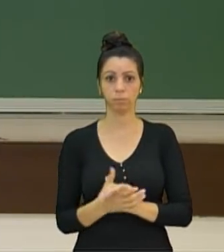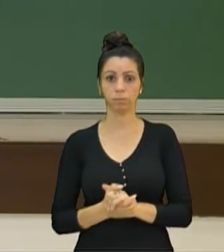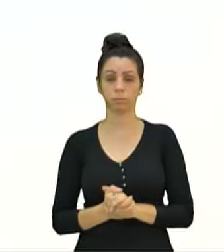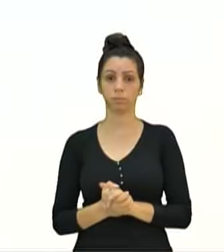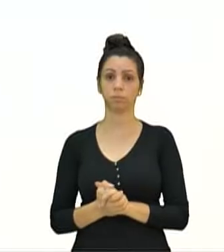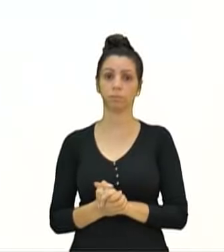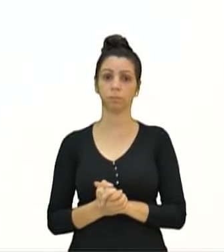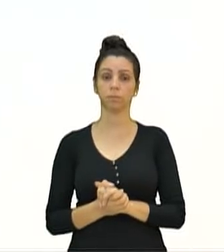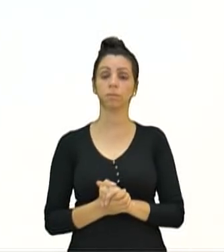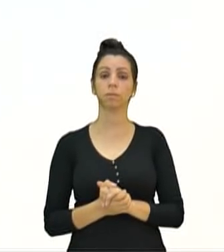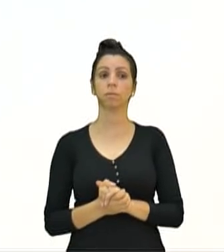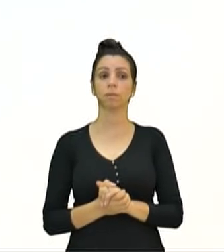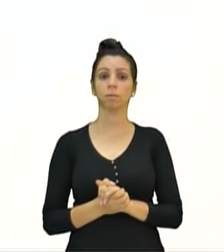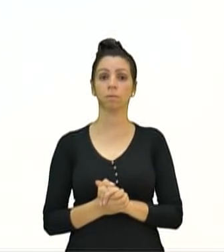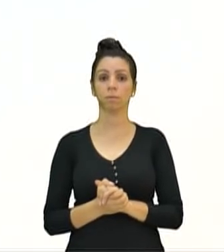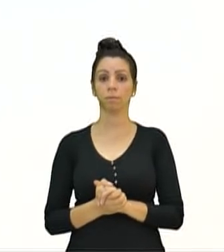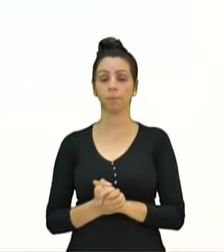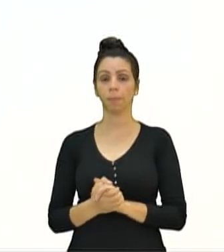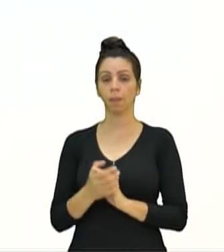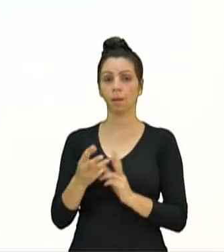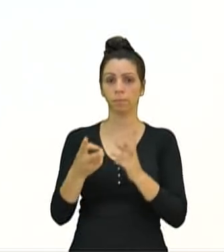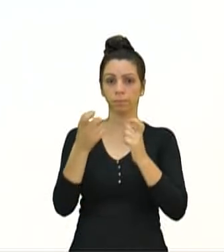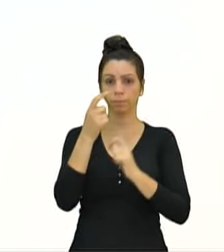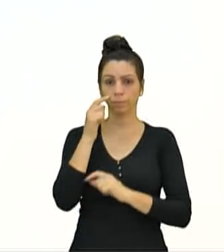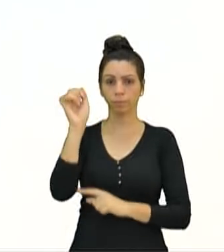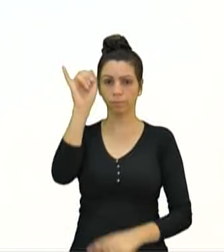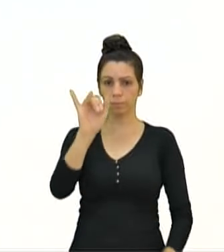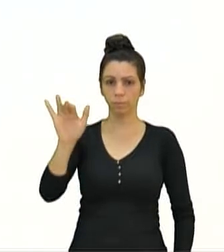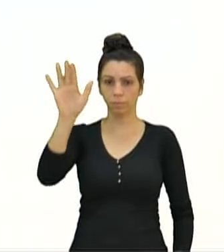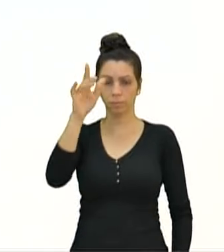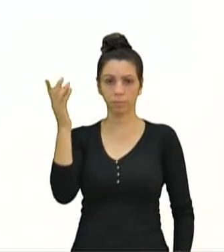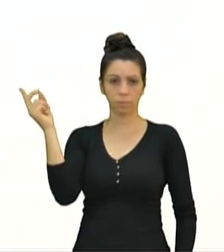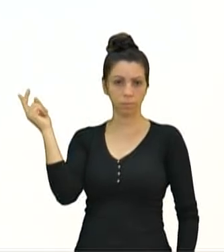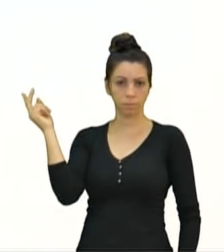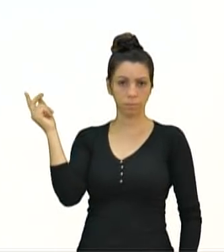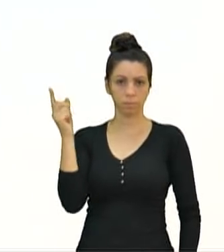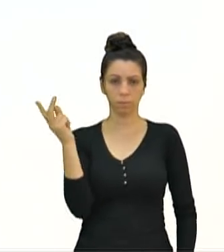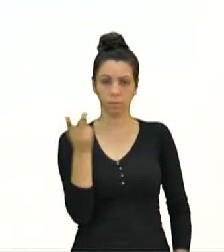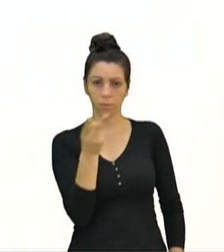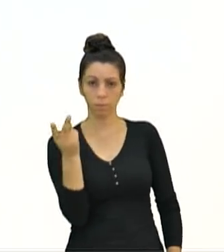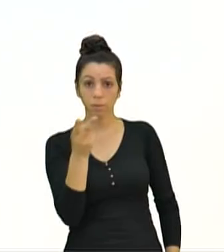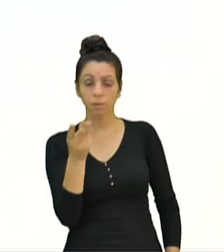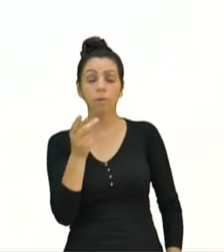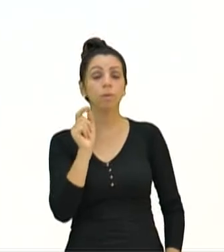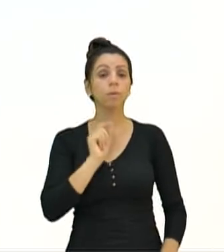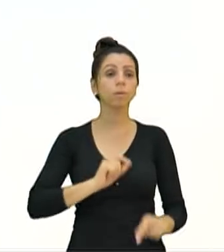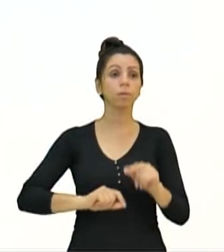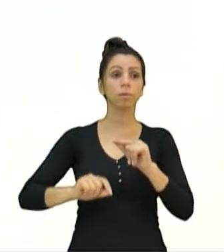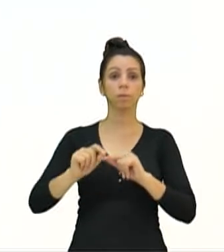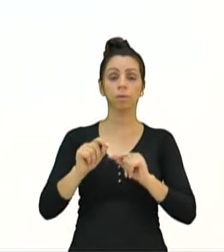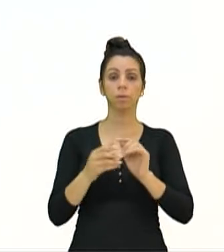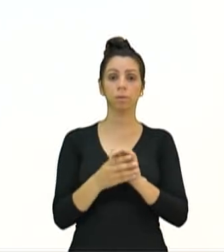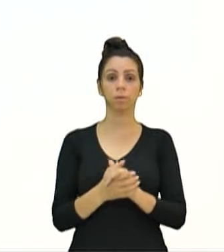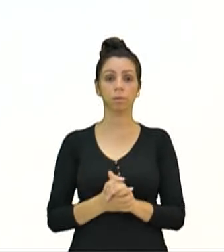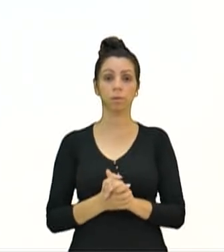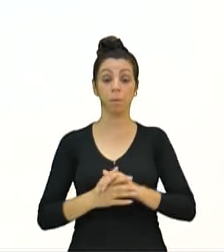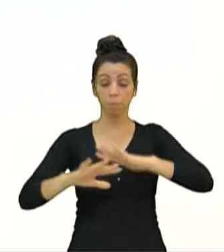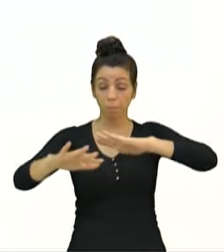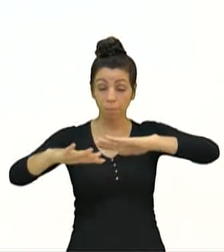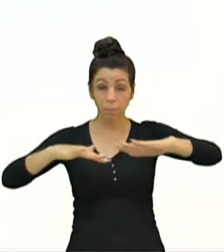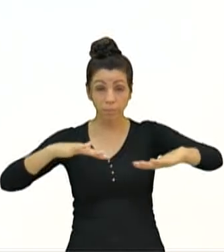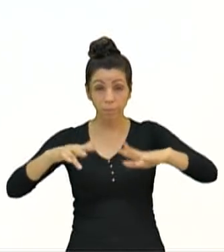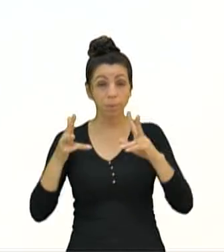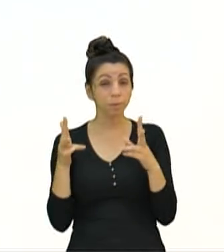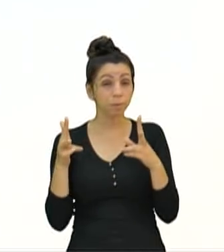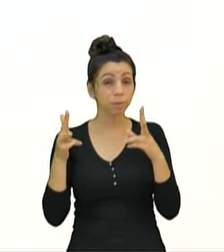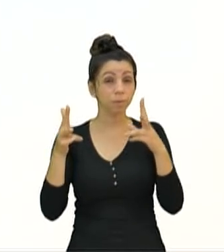ali a nossa imagem, vocês podem ver que as duas saltadoras estão buscando o mesmo movimento,